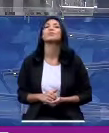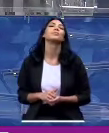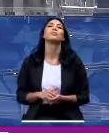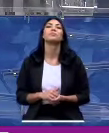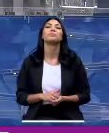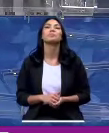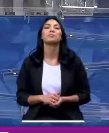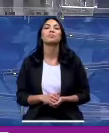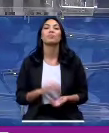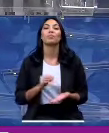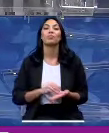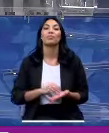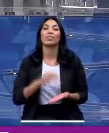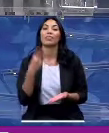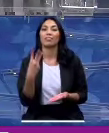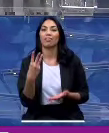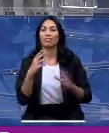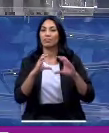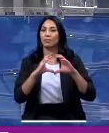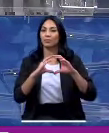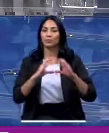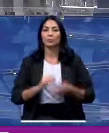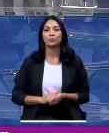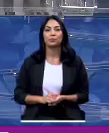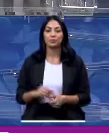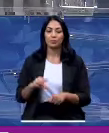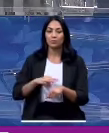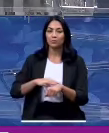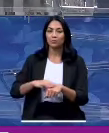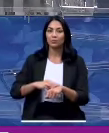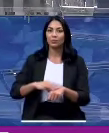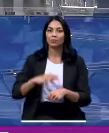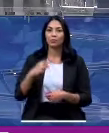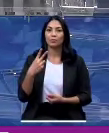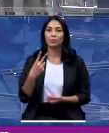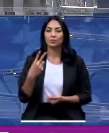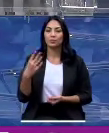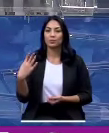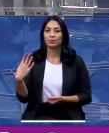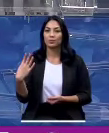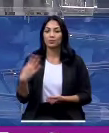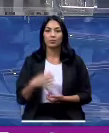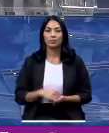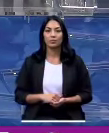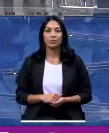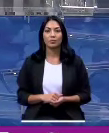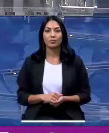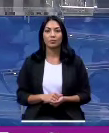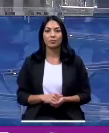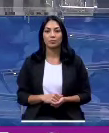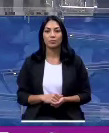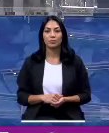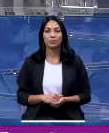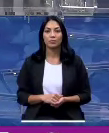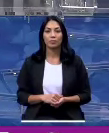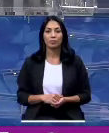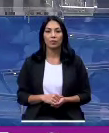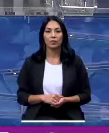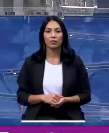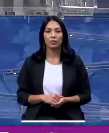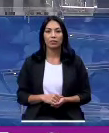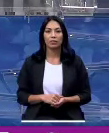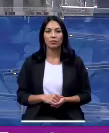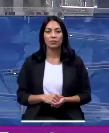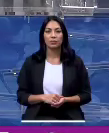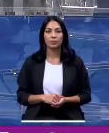Faltam 3 números. Bola marrom, 24. Bola marrom, número 24.